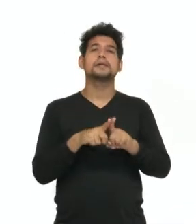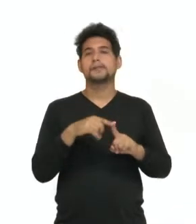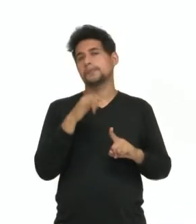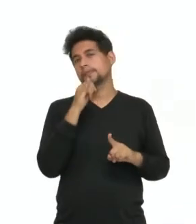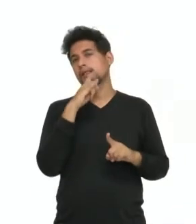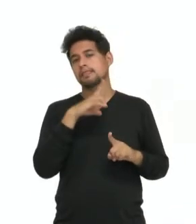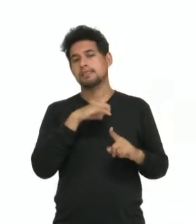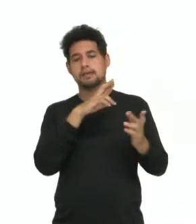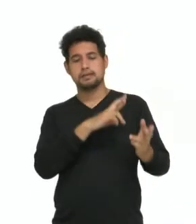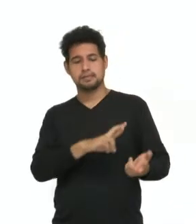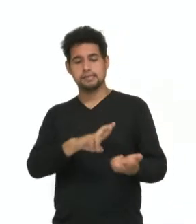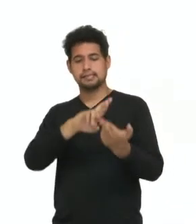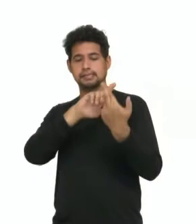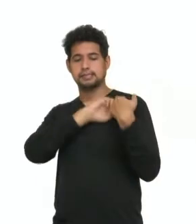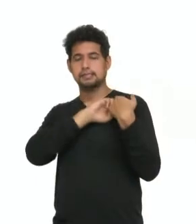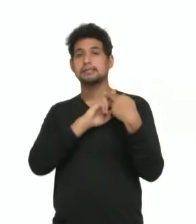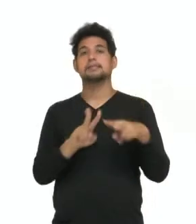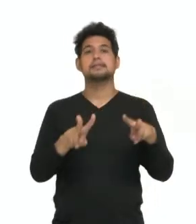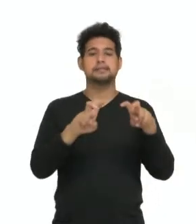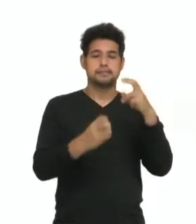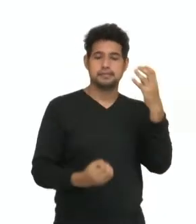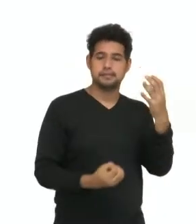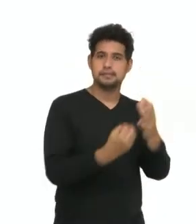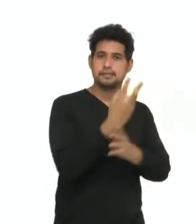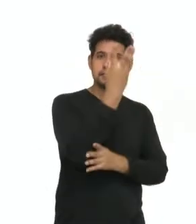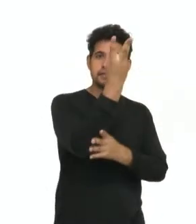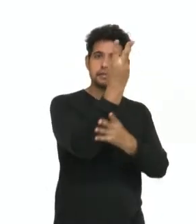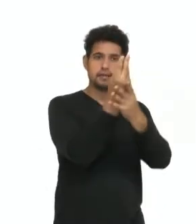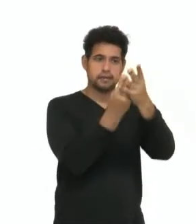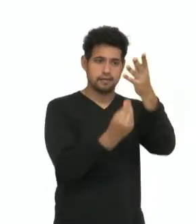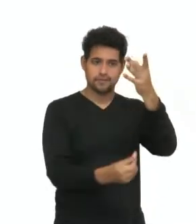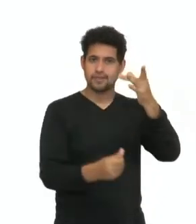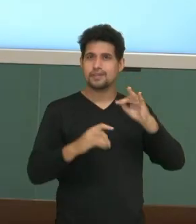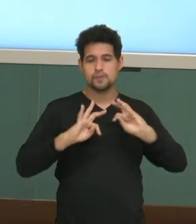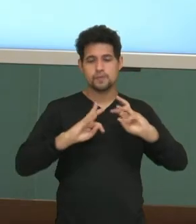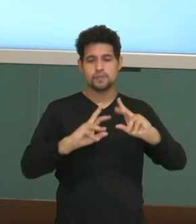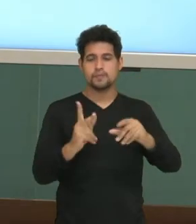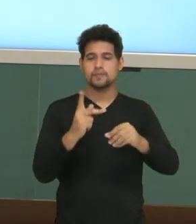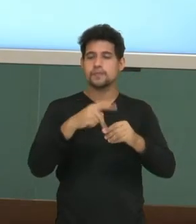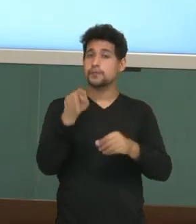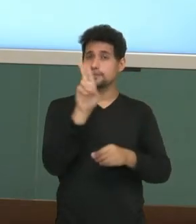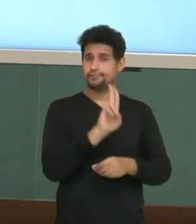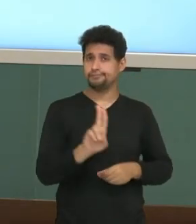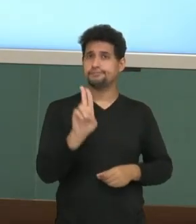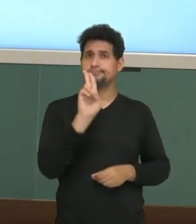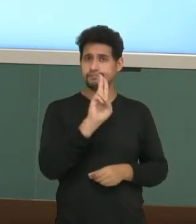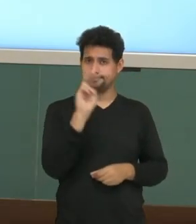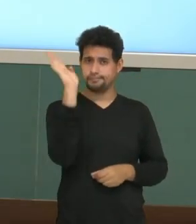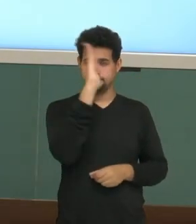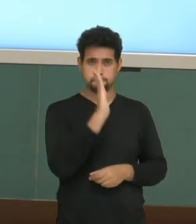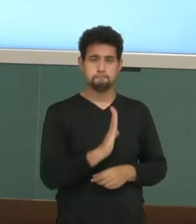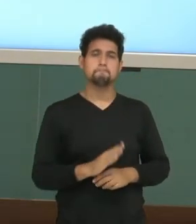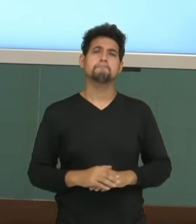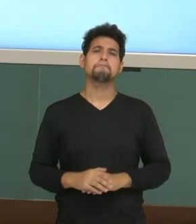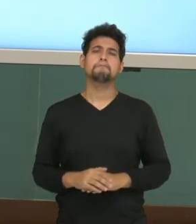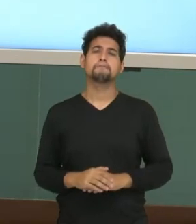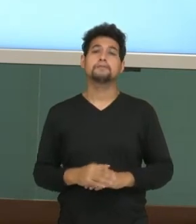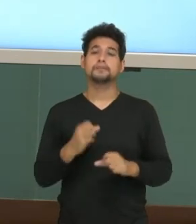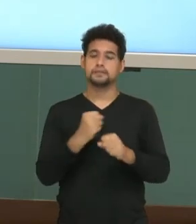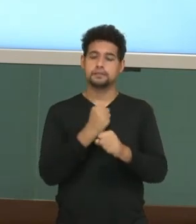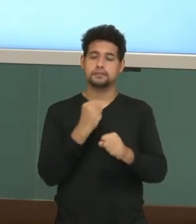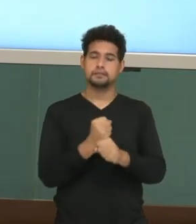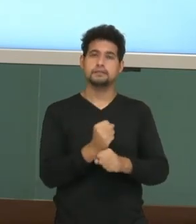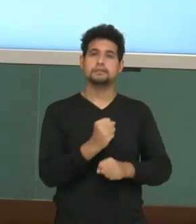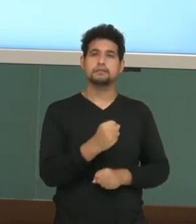ser responsável por produzir e refinar todo o petróleo a ser utilizado no território brasileiro. Em